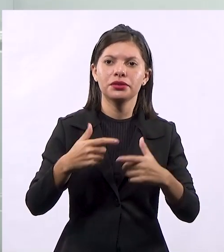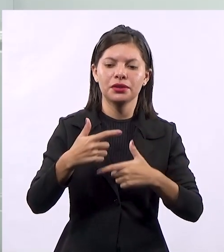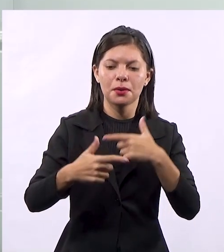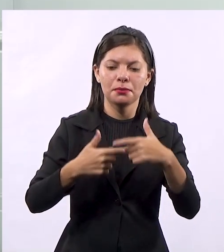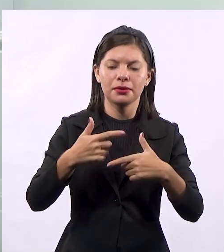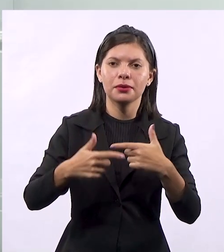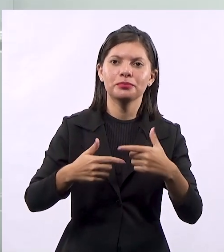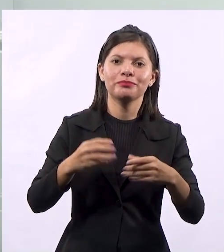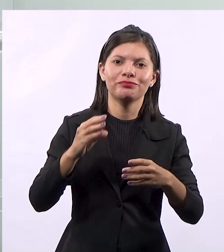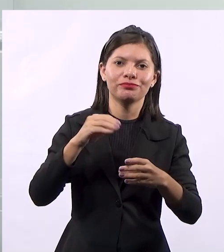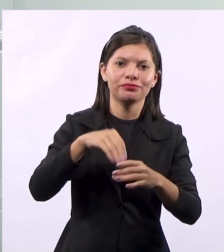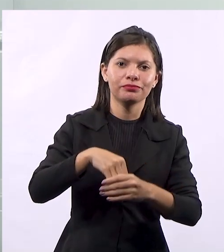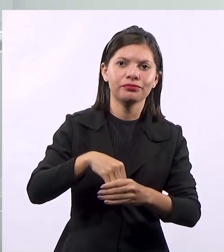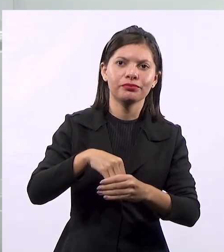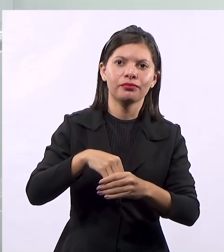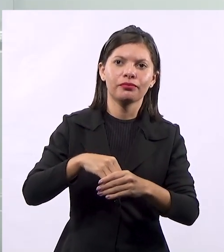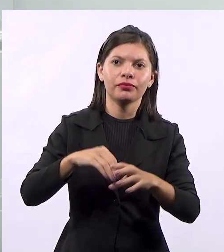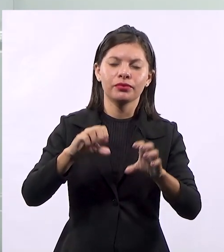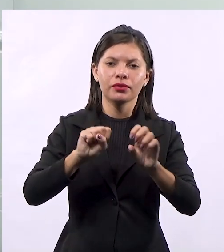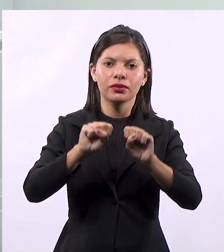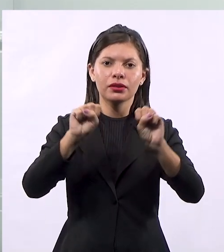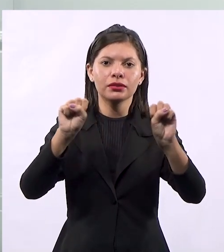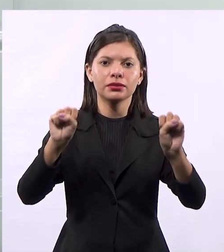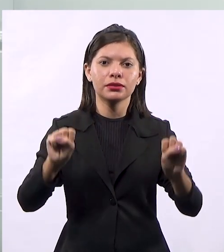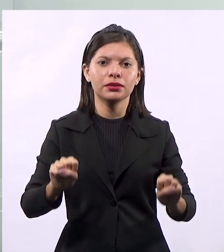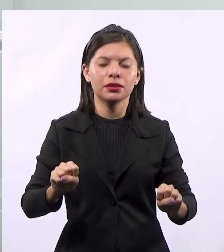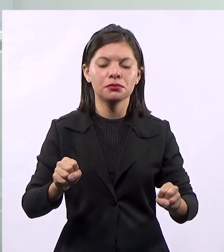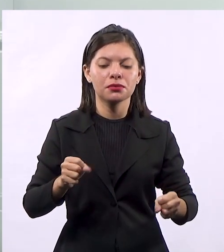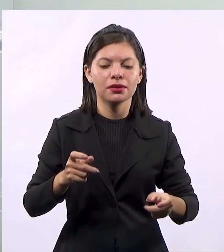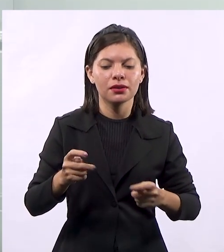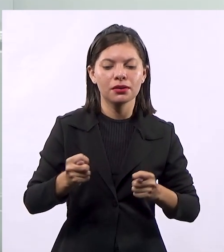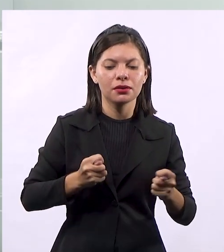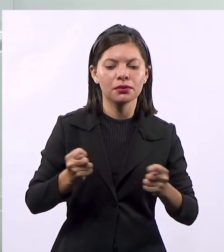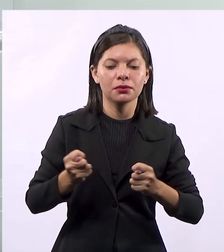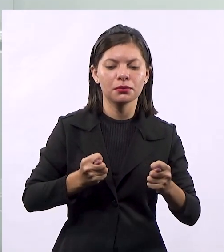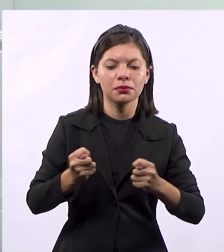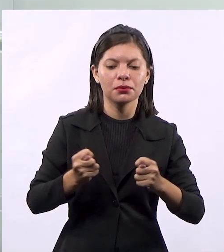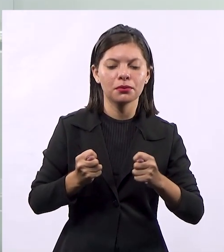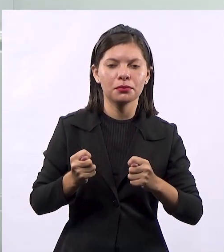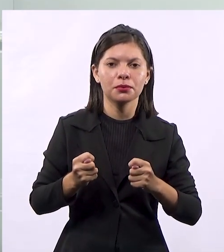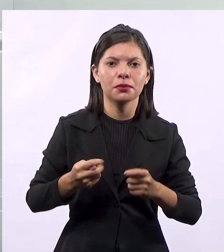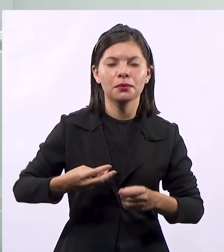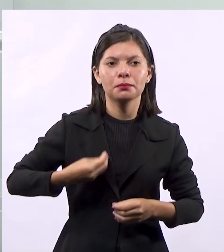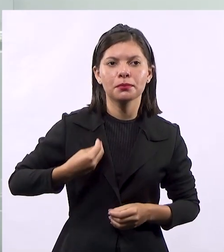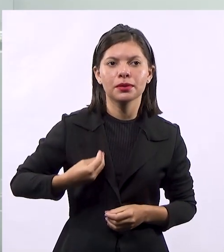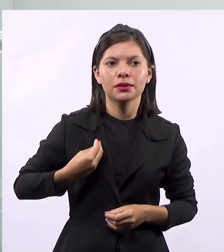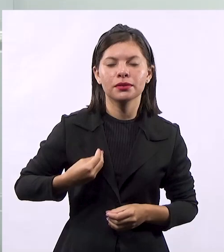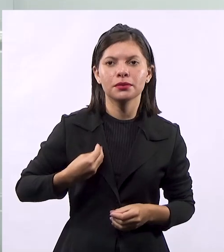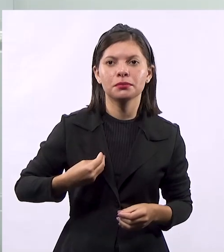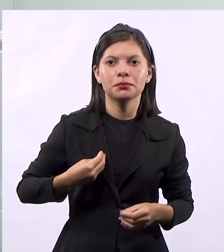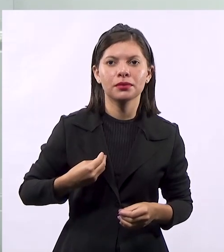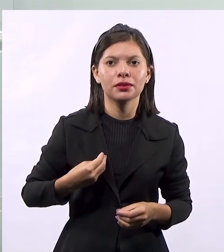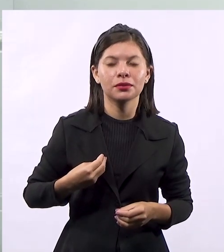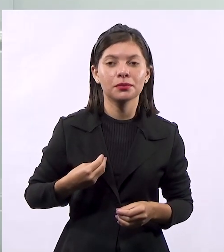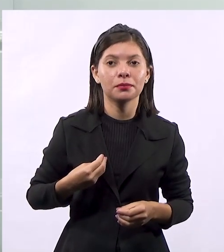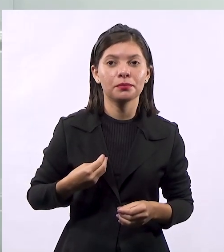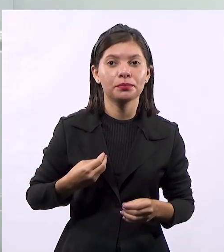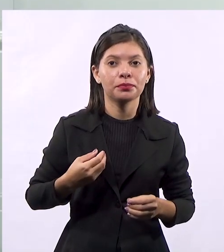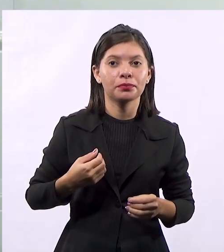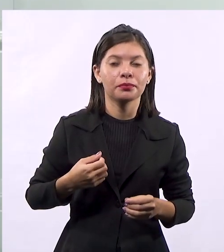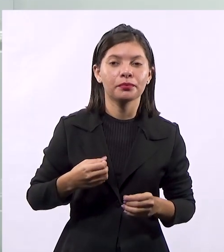participem dele tenham, à medida que se tornem adultos, a capacidade de atuar